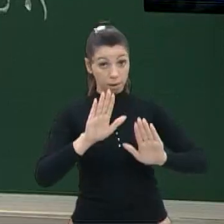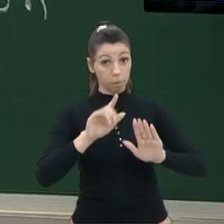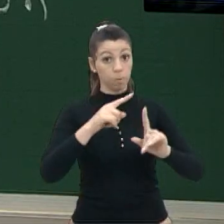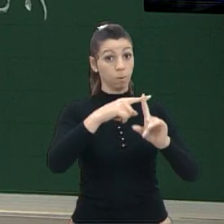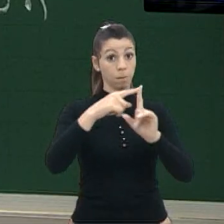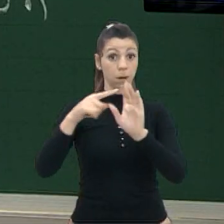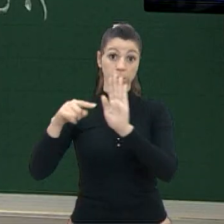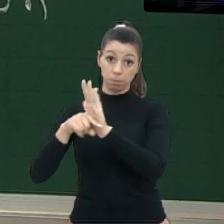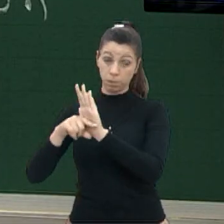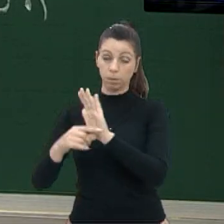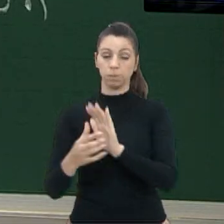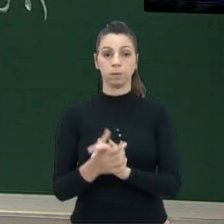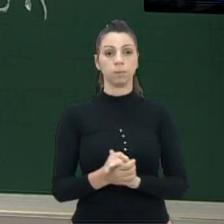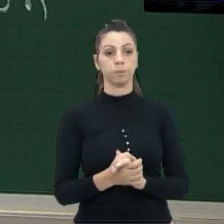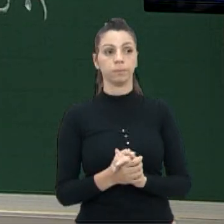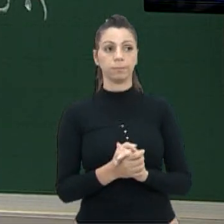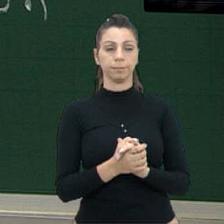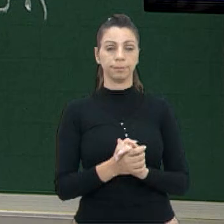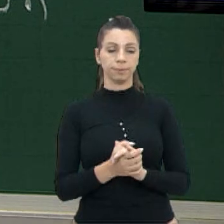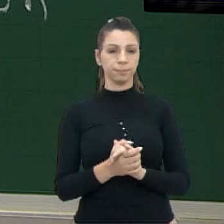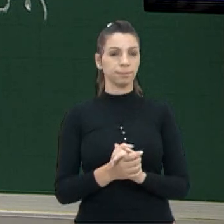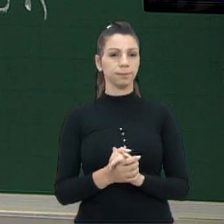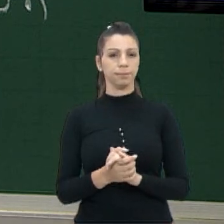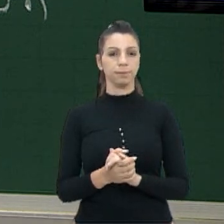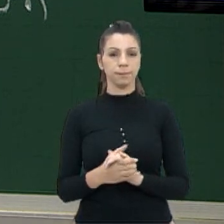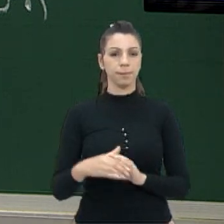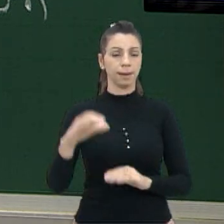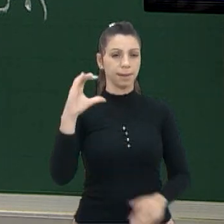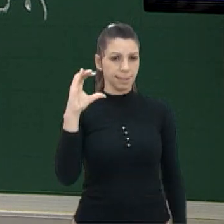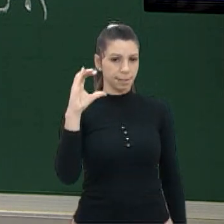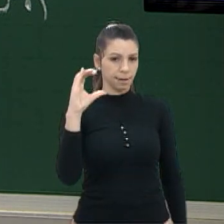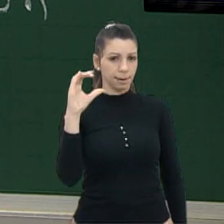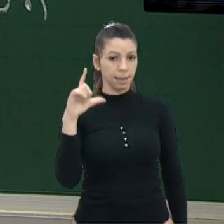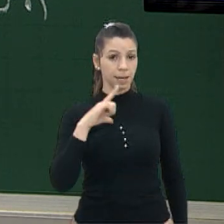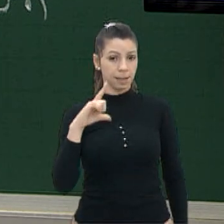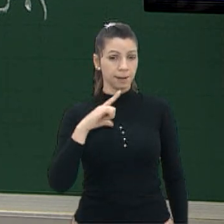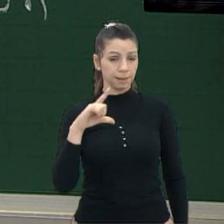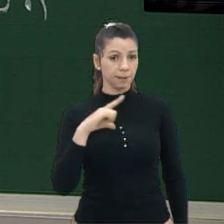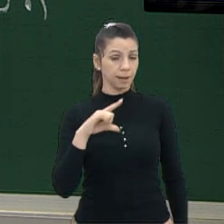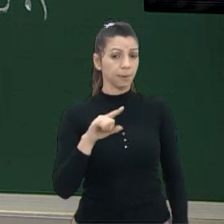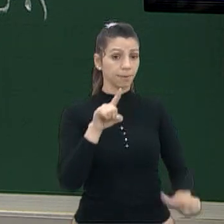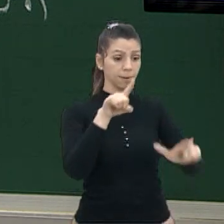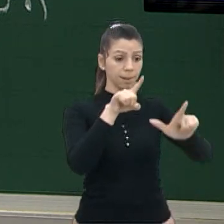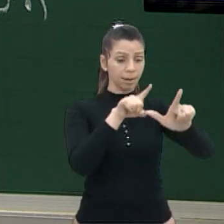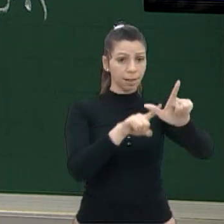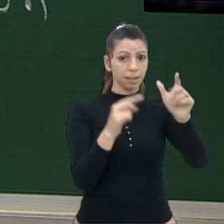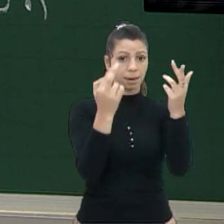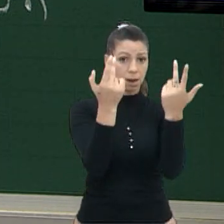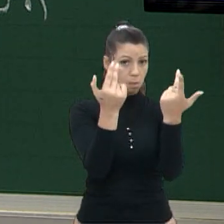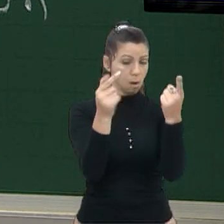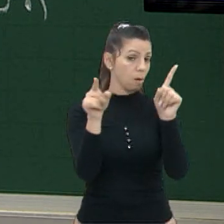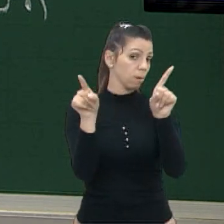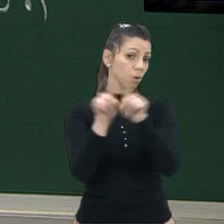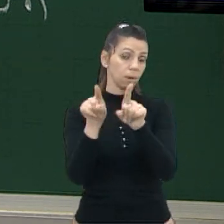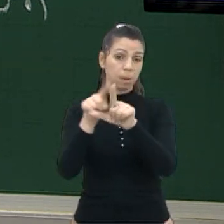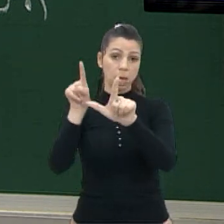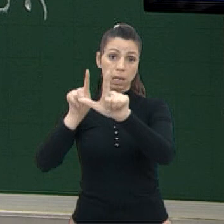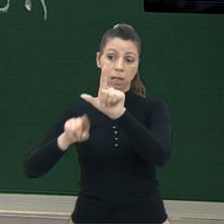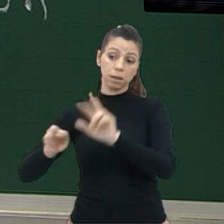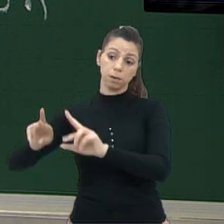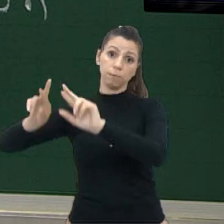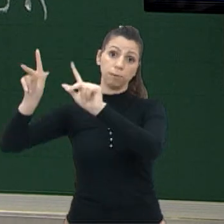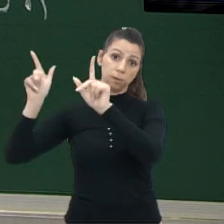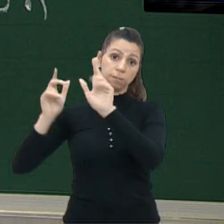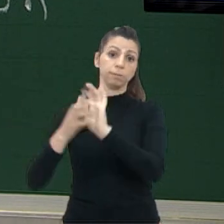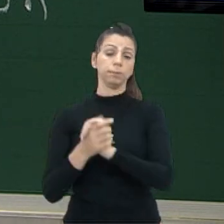C. Repare que eu tenho monômios semelhantes. Mas eu tenho monômios que não são semelhantes. Ah, o professor disse que só pode fazer se os monômios